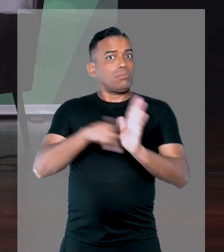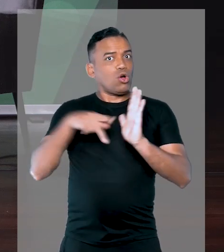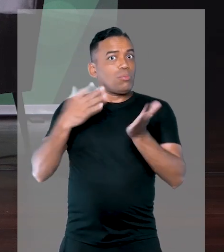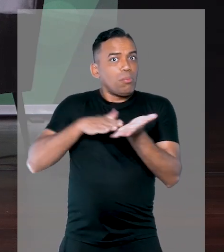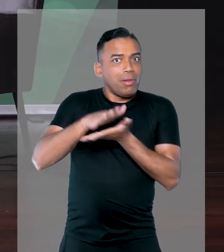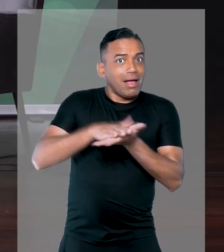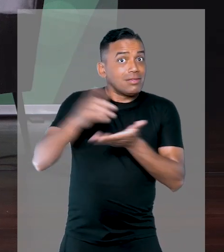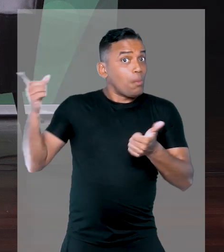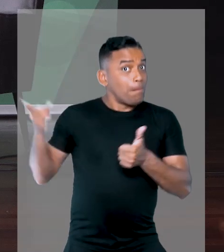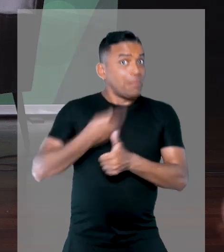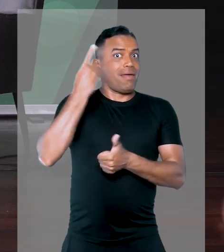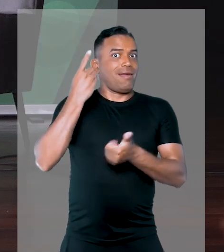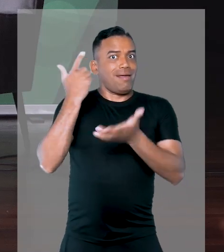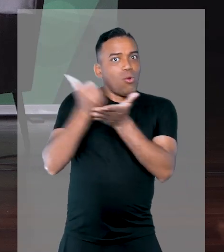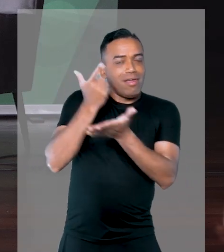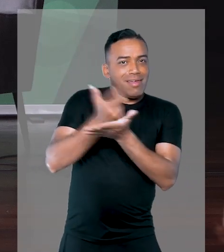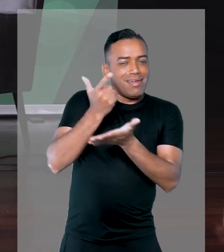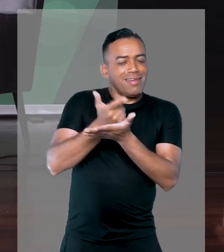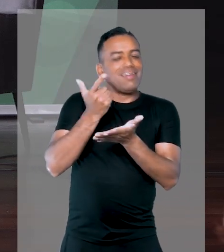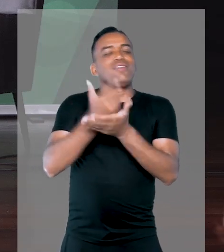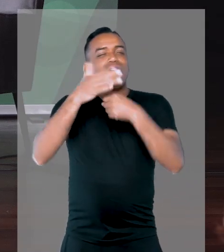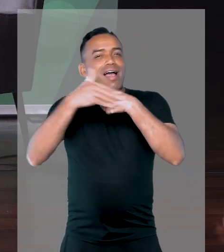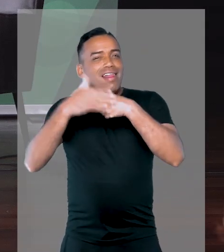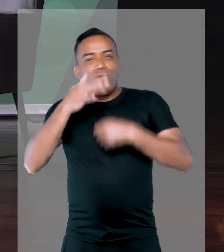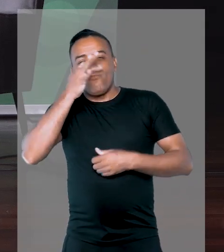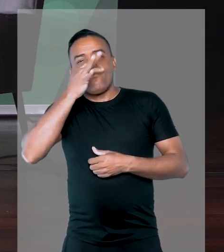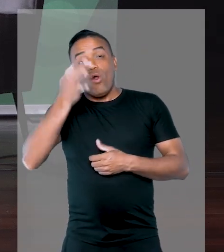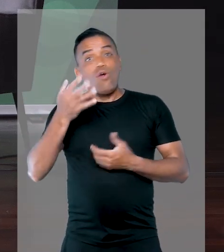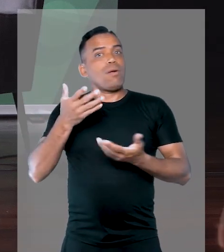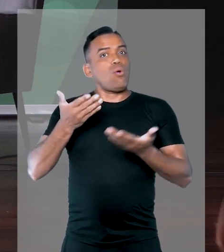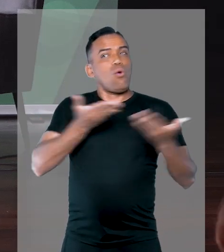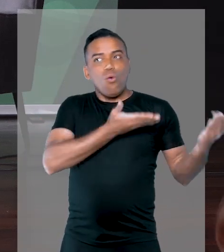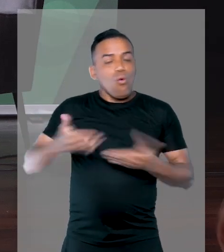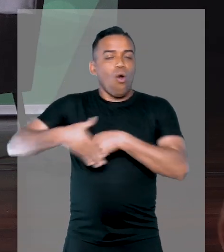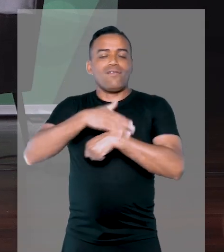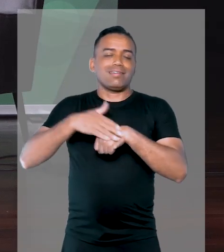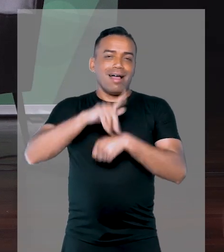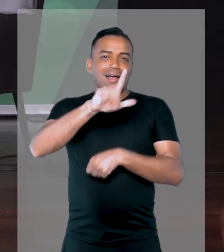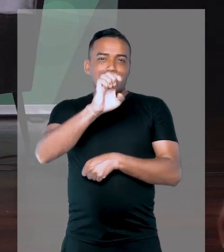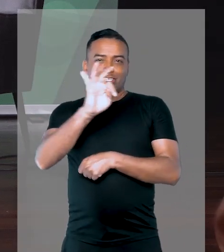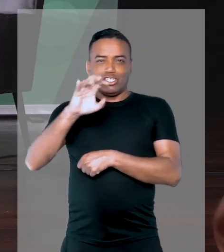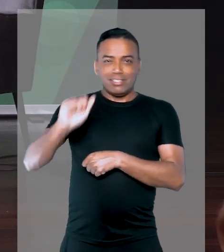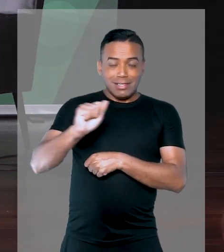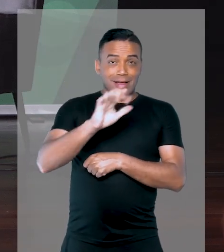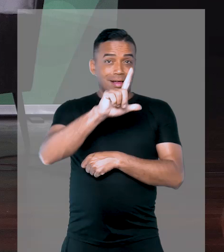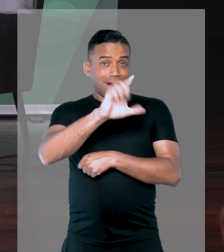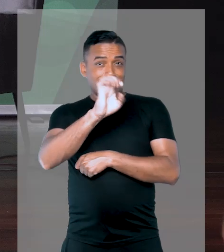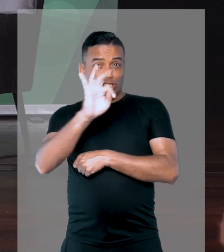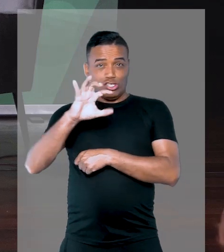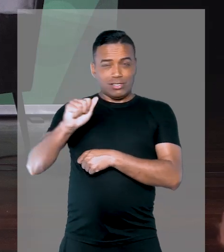primeira publicação e é sobre este livro que a gente vai conversar com a Letícia agora. Vamos recebê-la, Letícia.